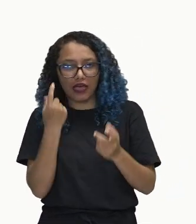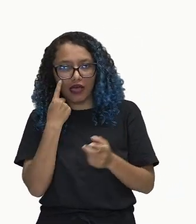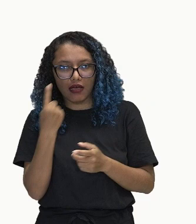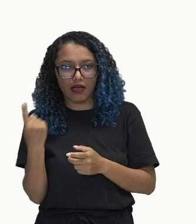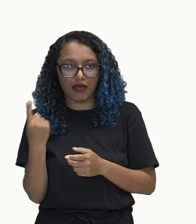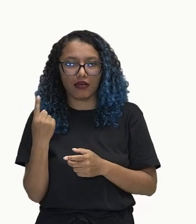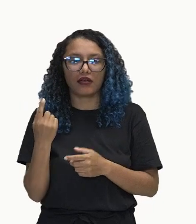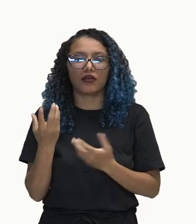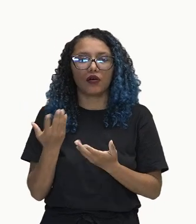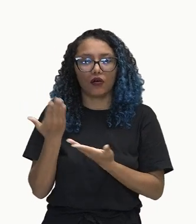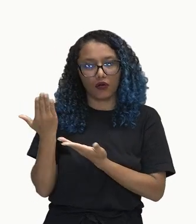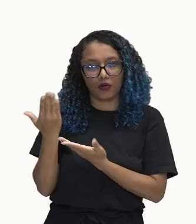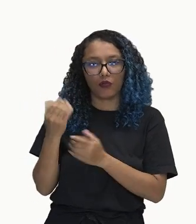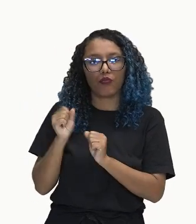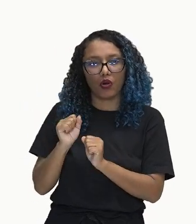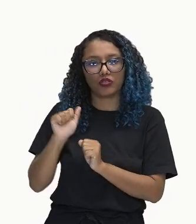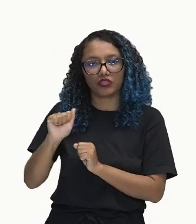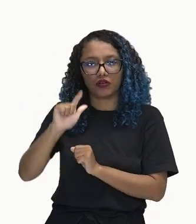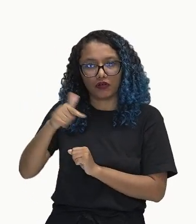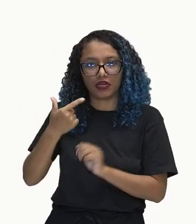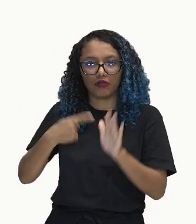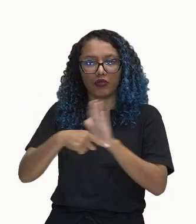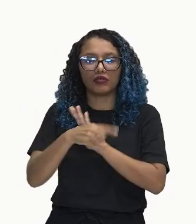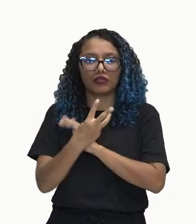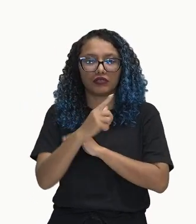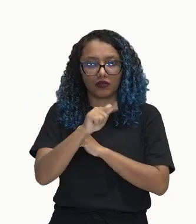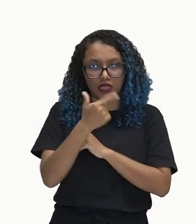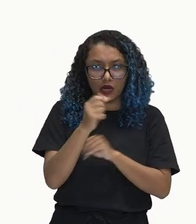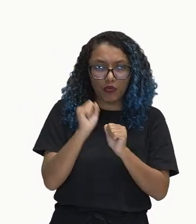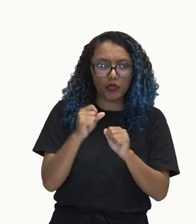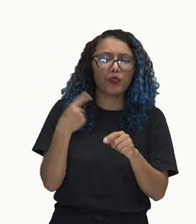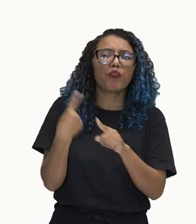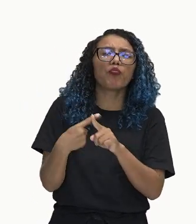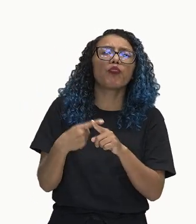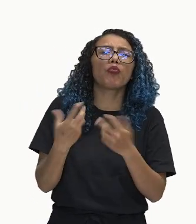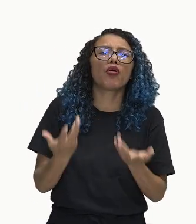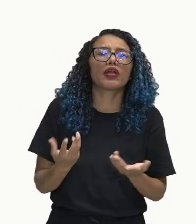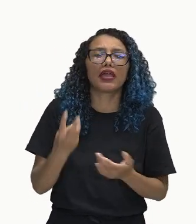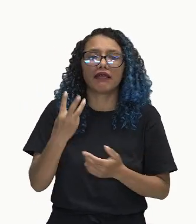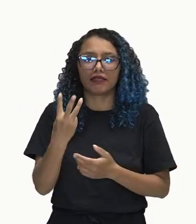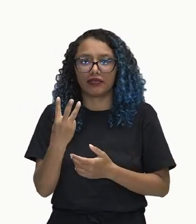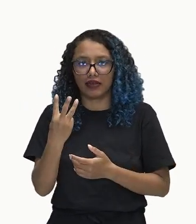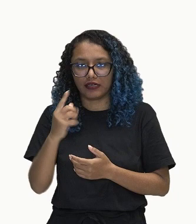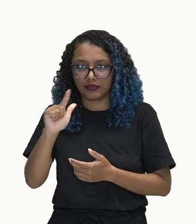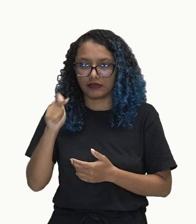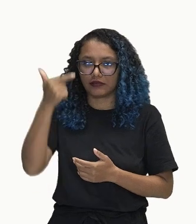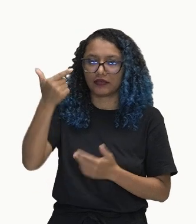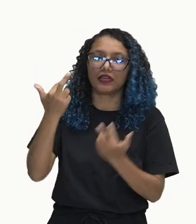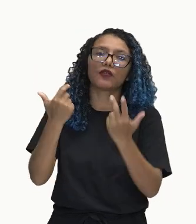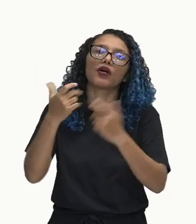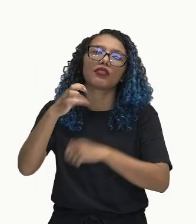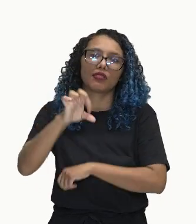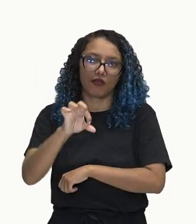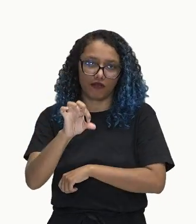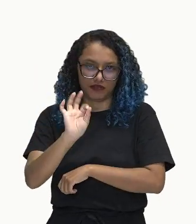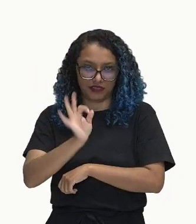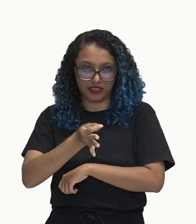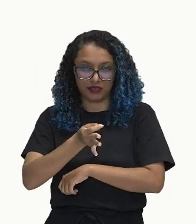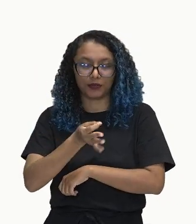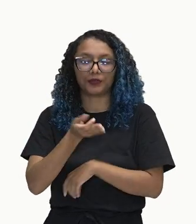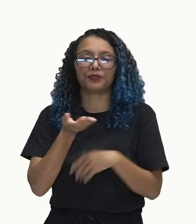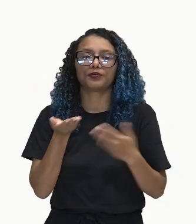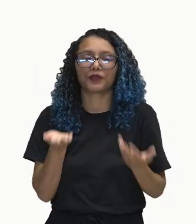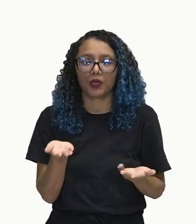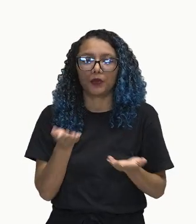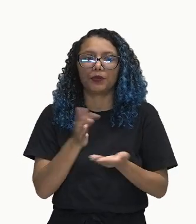quadrado menos 3 ao quadrado, não é isso? Até porque 3 ao quadrado vale 9. Ok. Eu